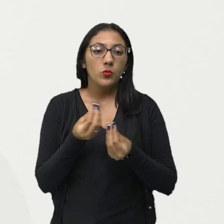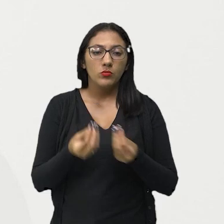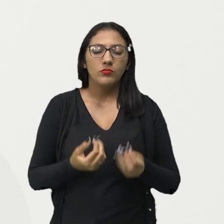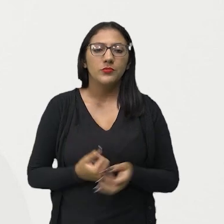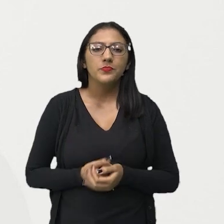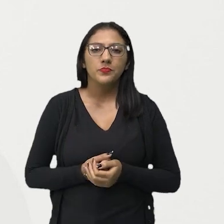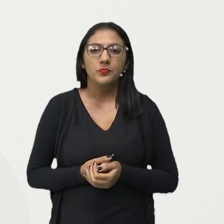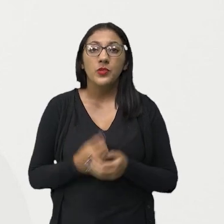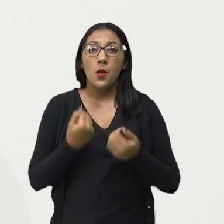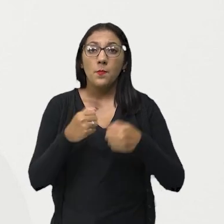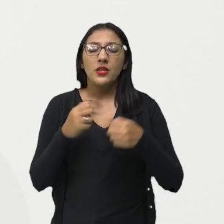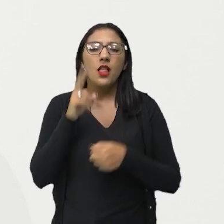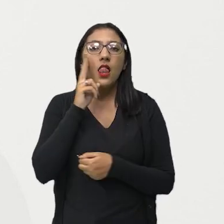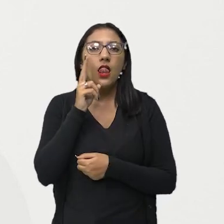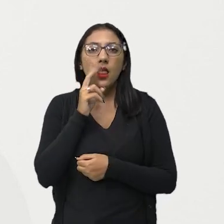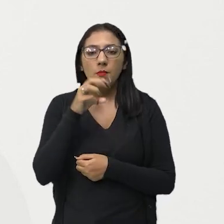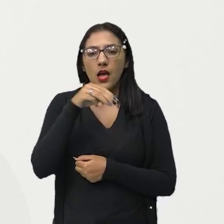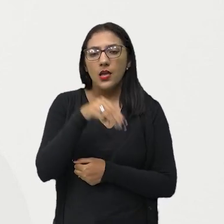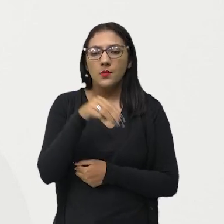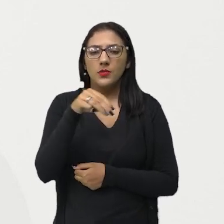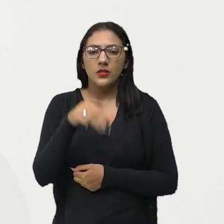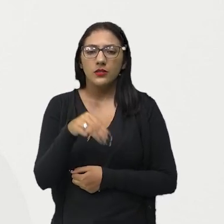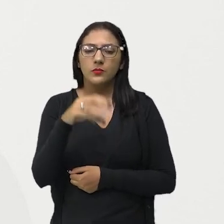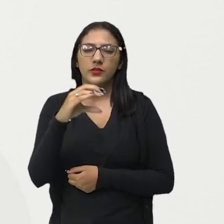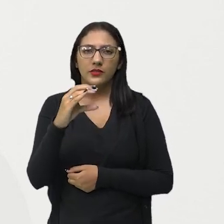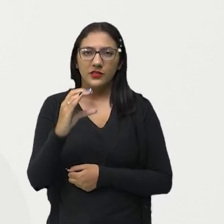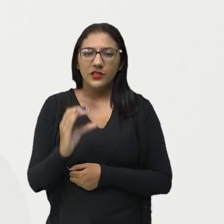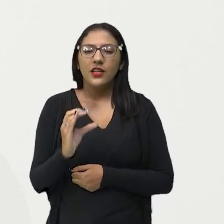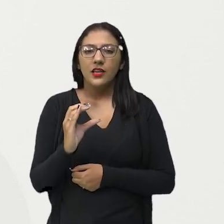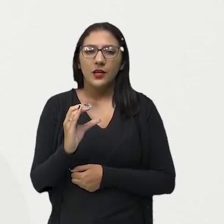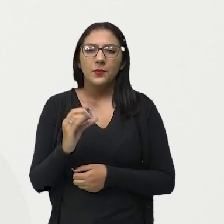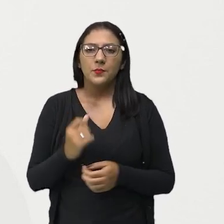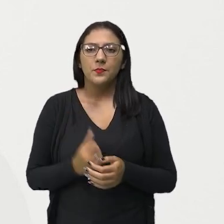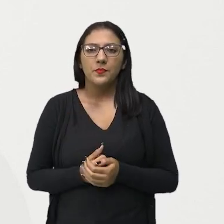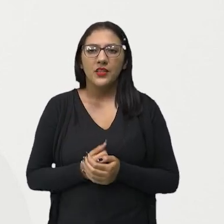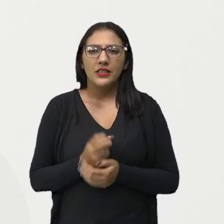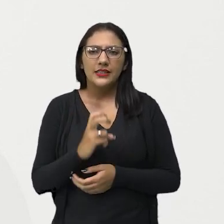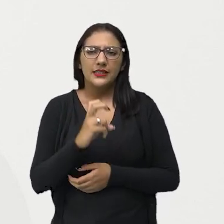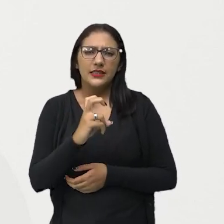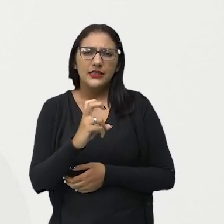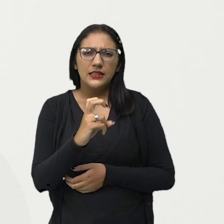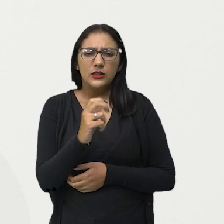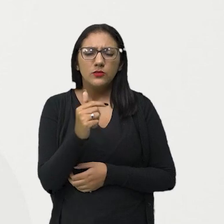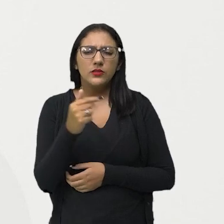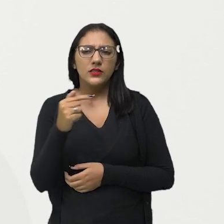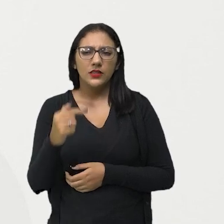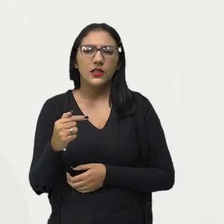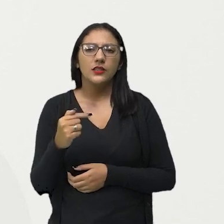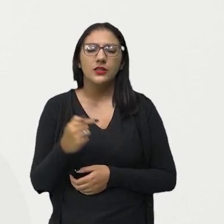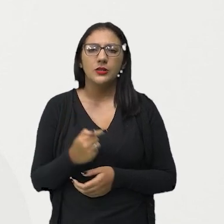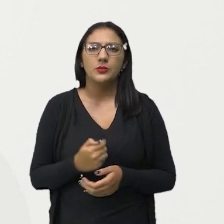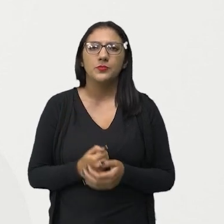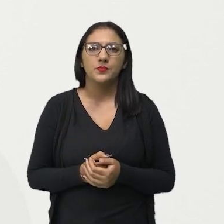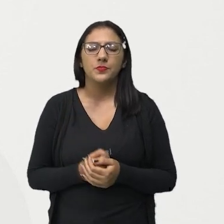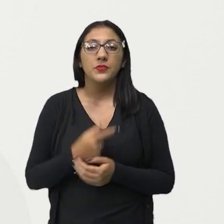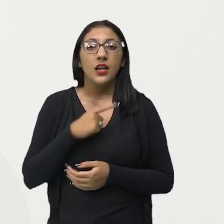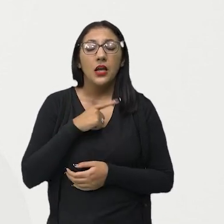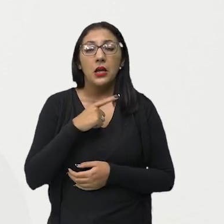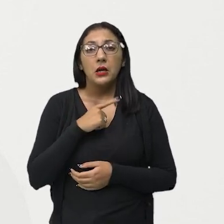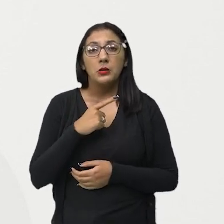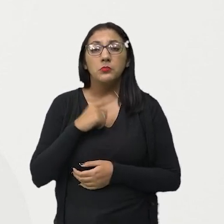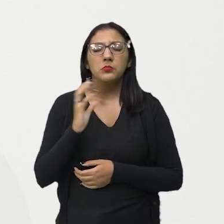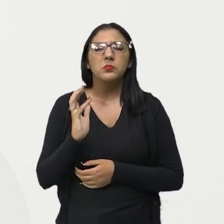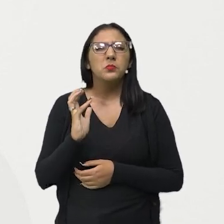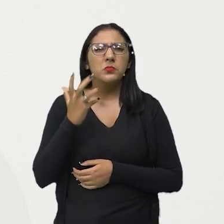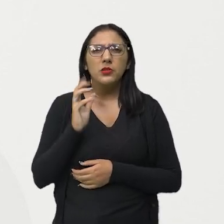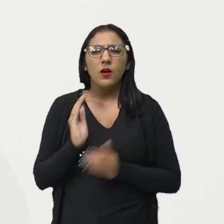vai obter o MMC entre 5 e 7, tá? Que nesse caso aí,